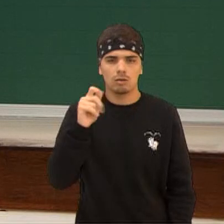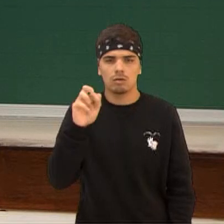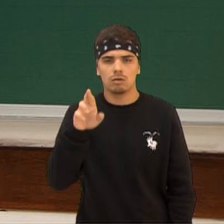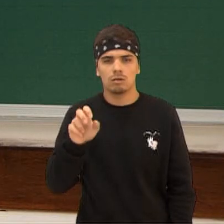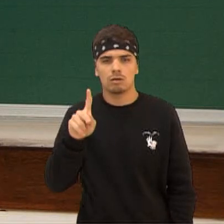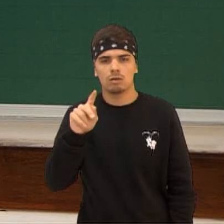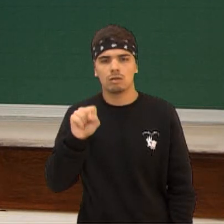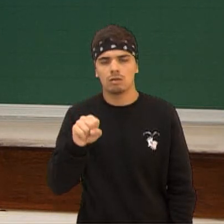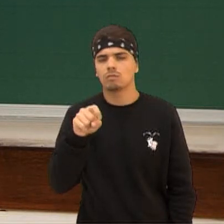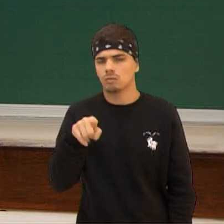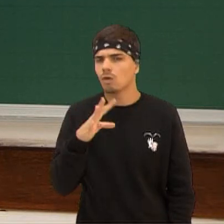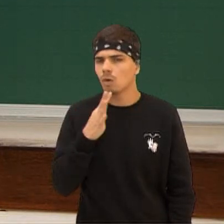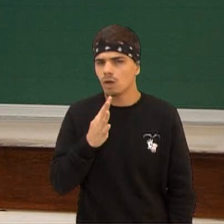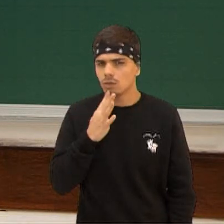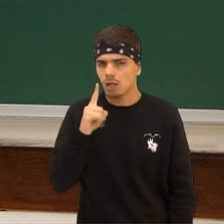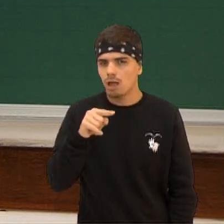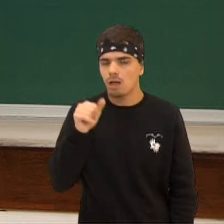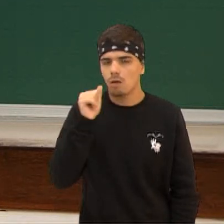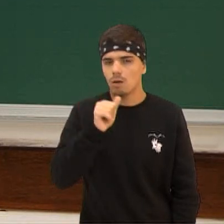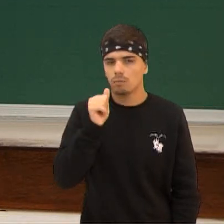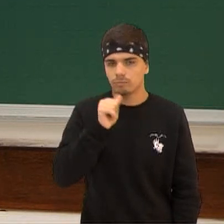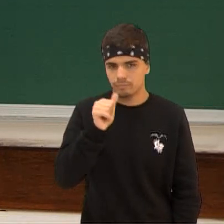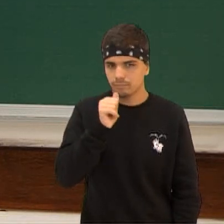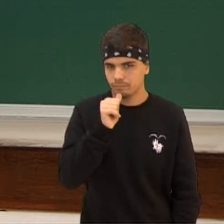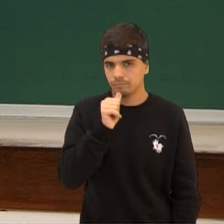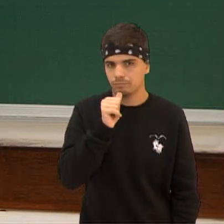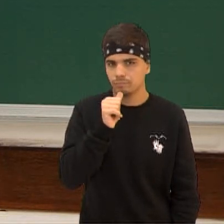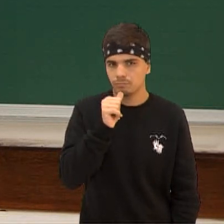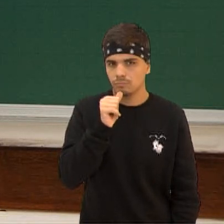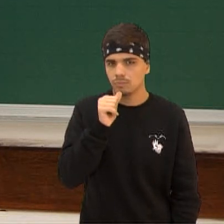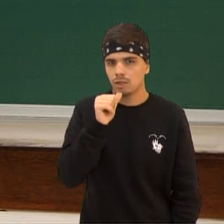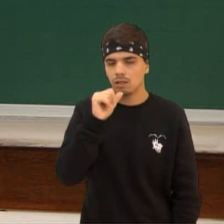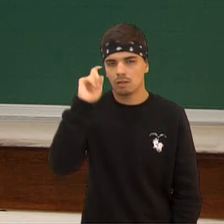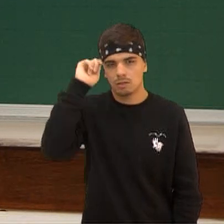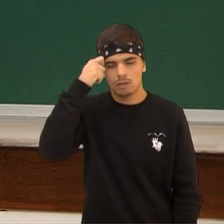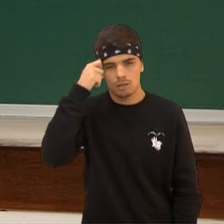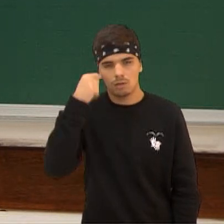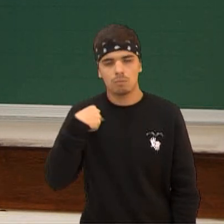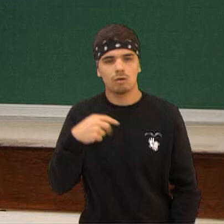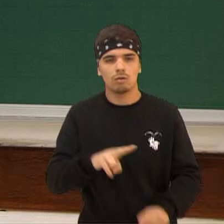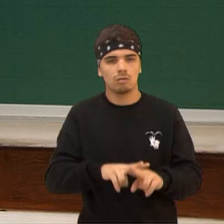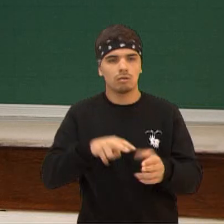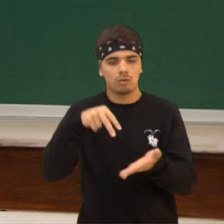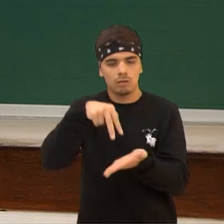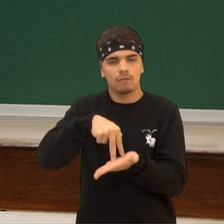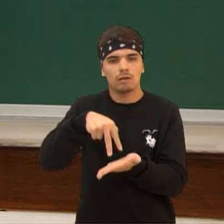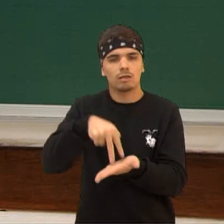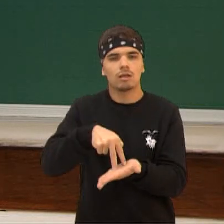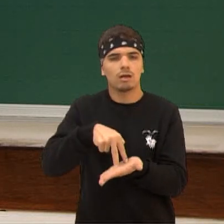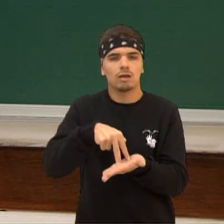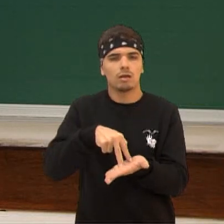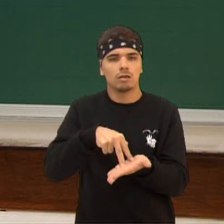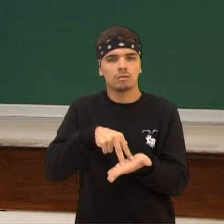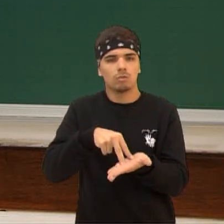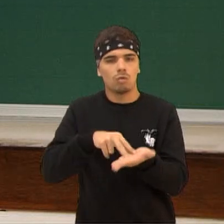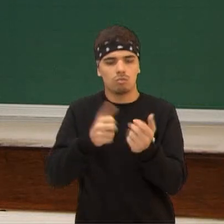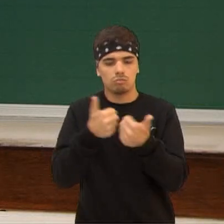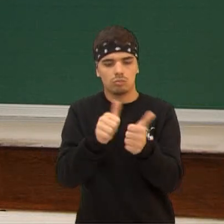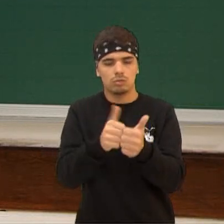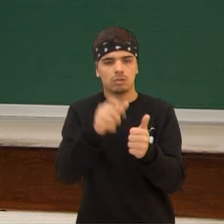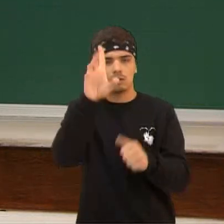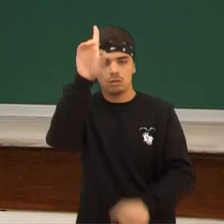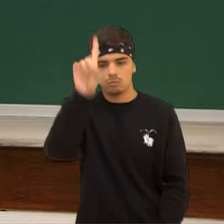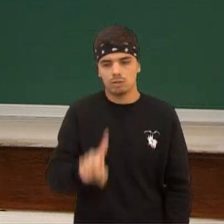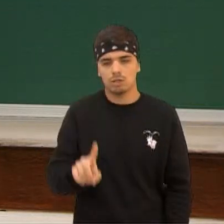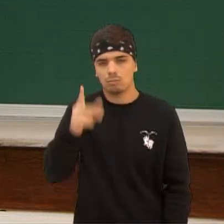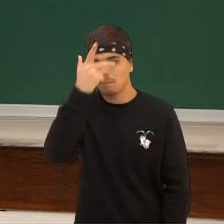Rosa Parks? Uma negra que foi presa por não levantar-se no ônibus e dar direito a uma pessoa